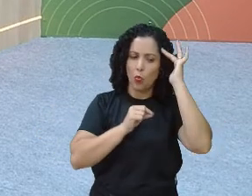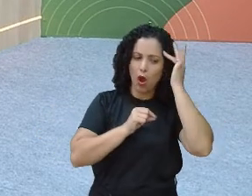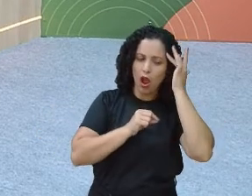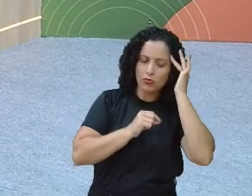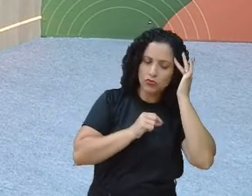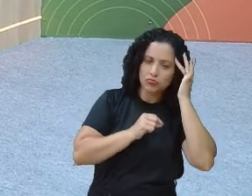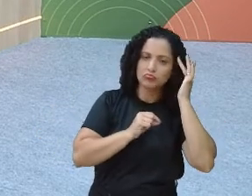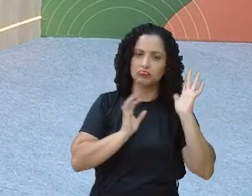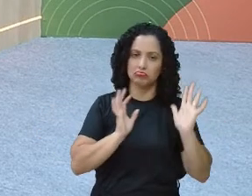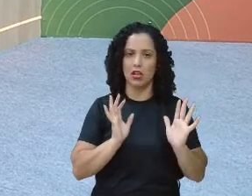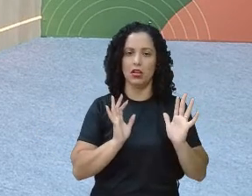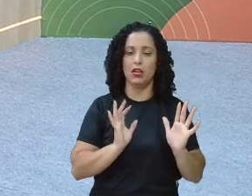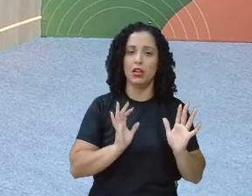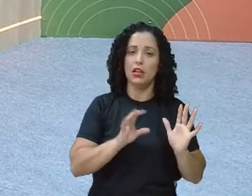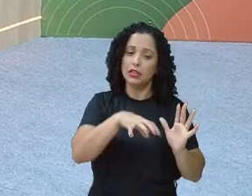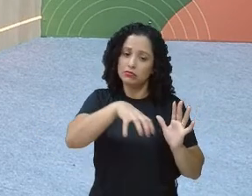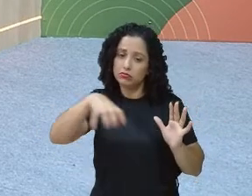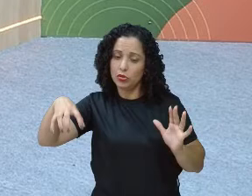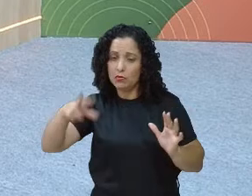atitudes e decisões